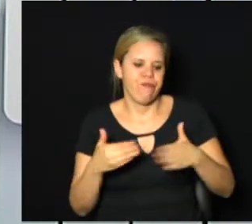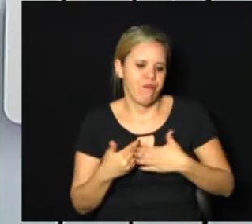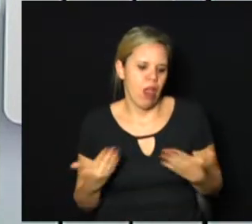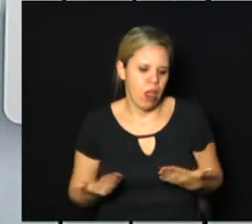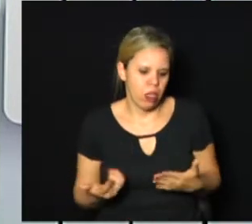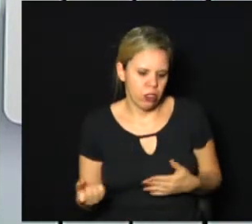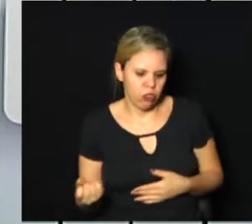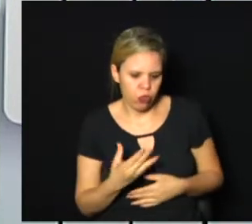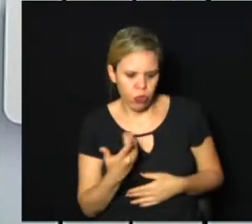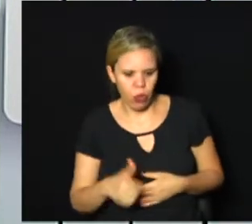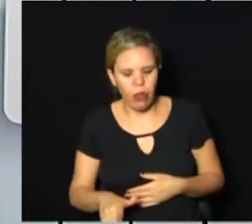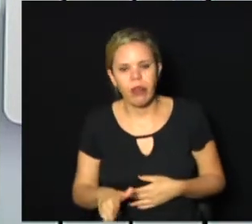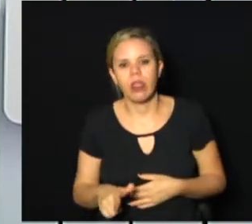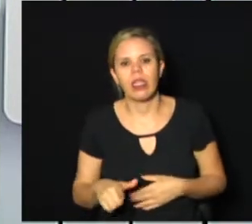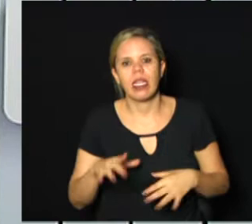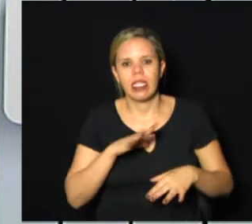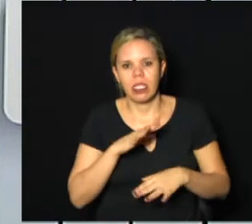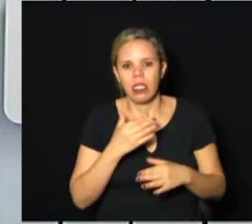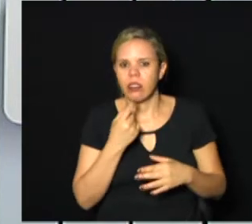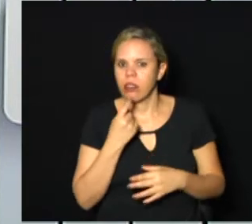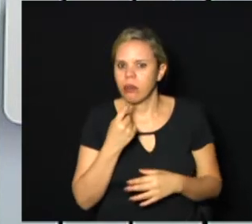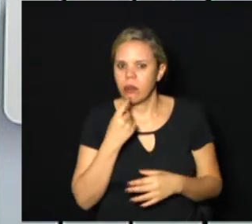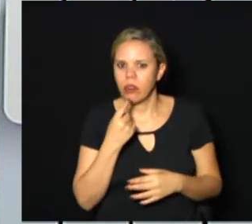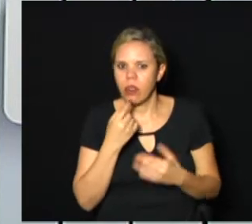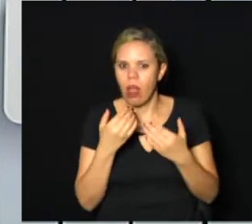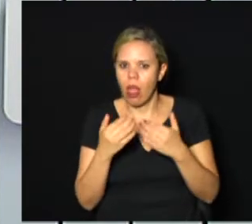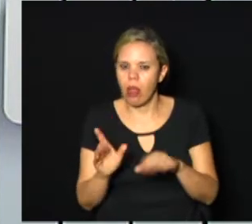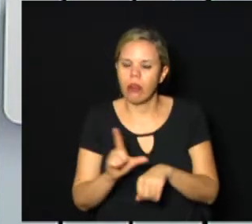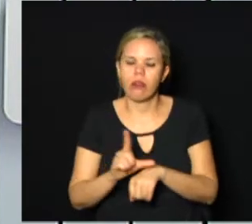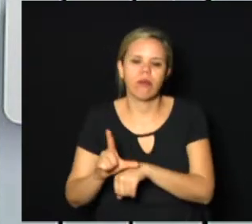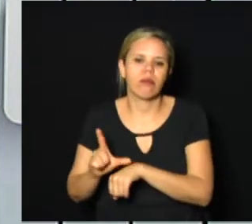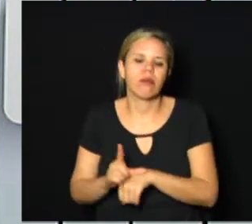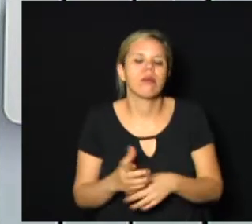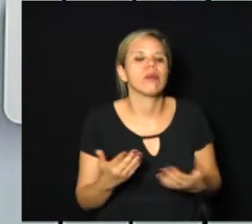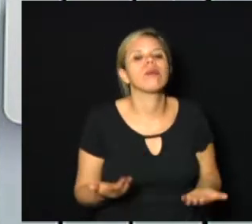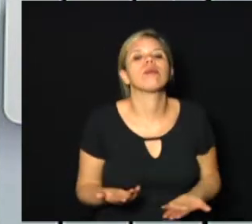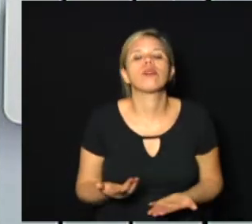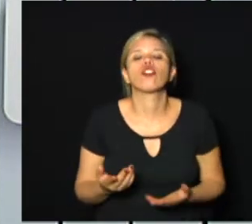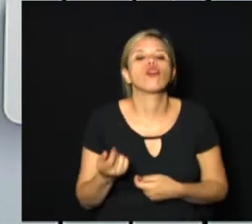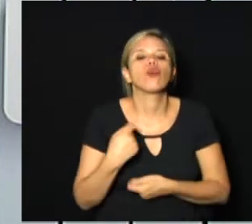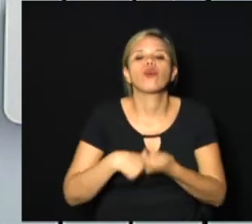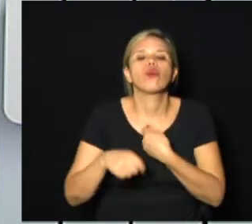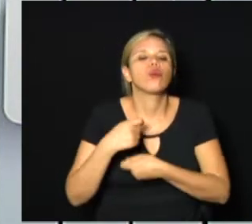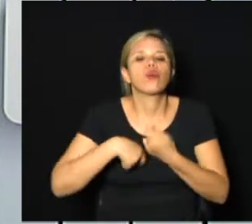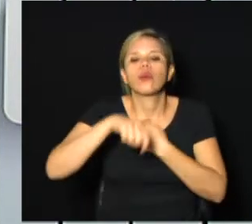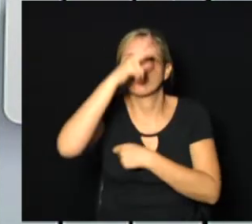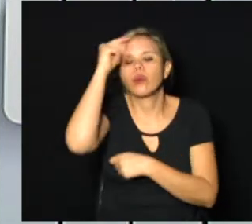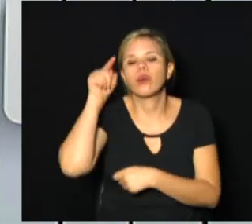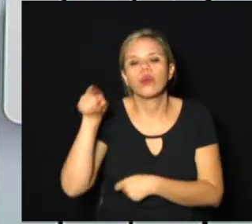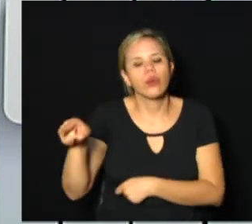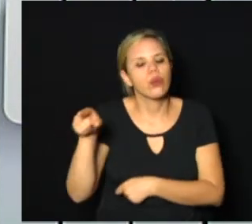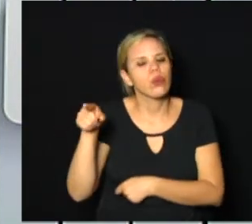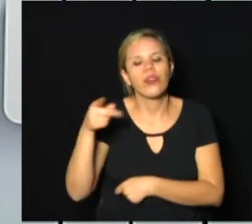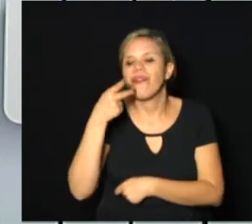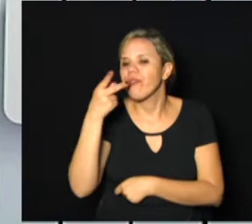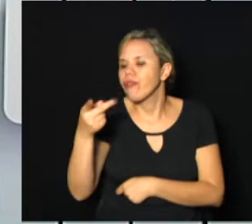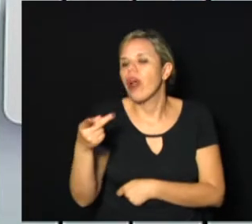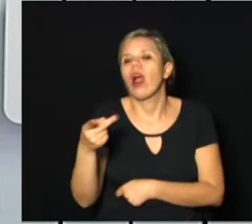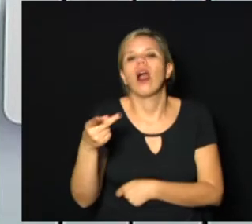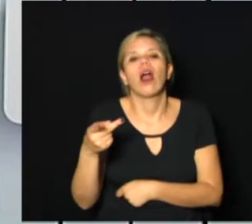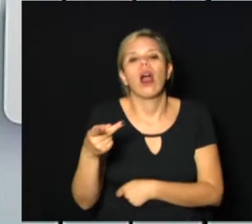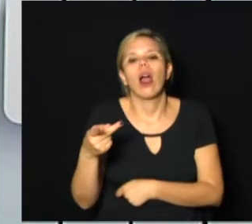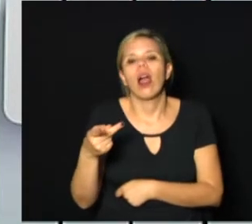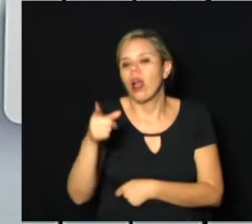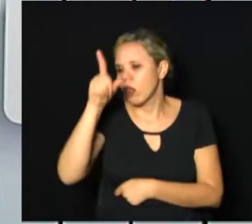agora novamente a cidade de Campinas com o comércio reaberto. Sobre essa administração pública que o senhor falou, a